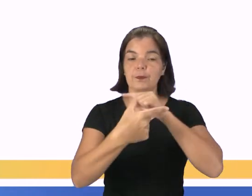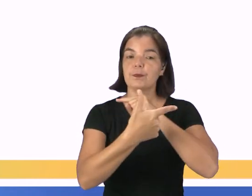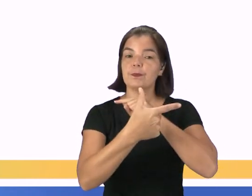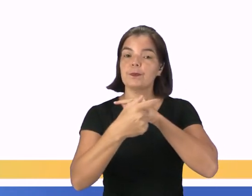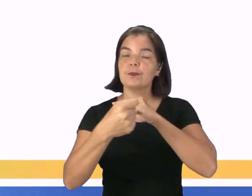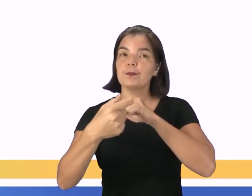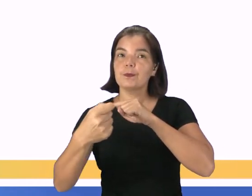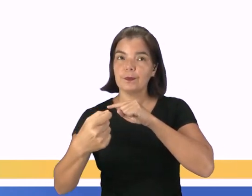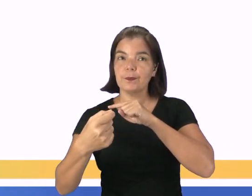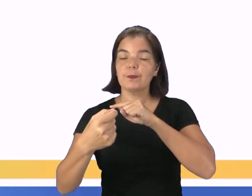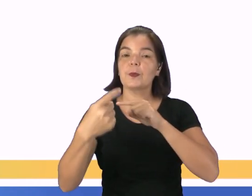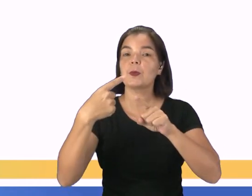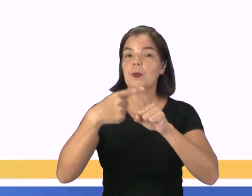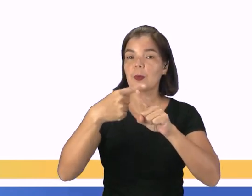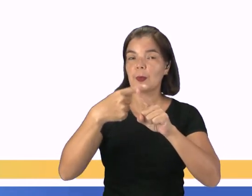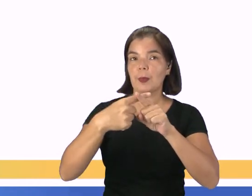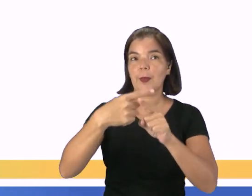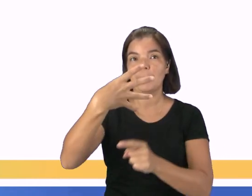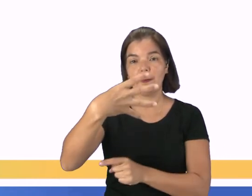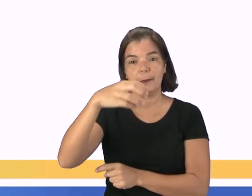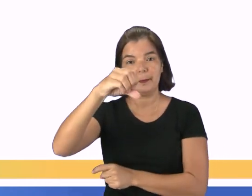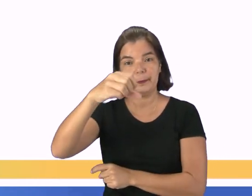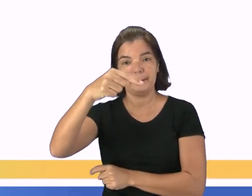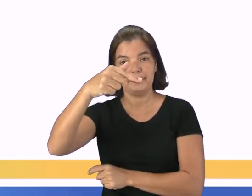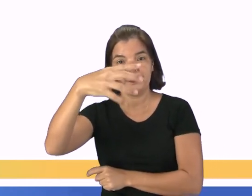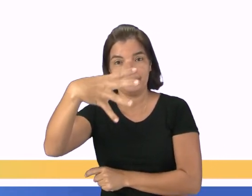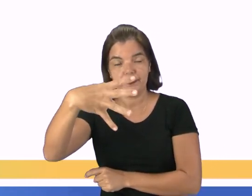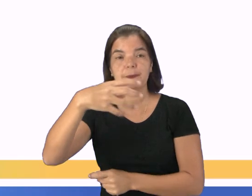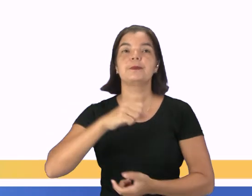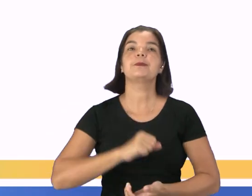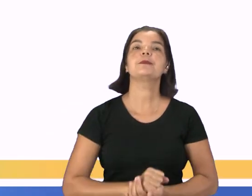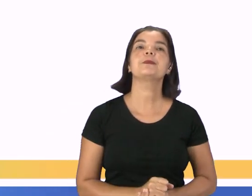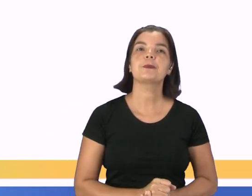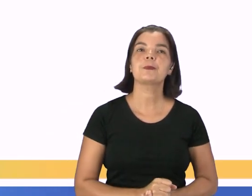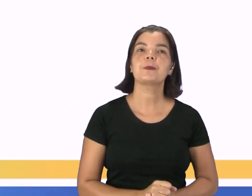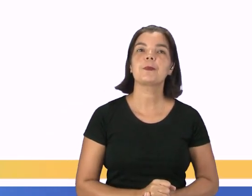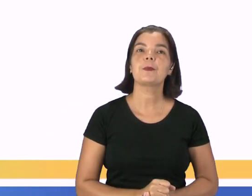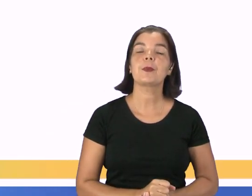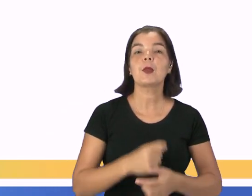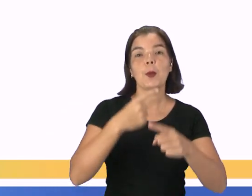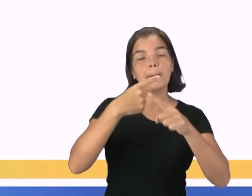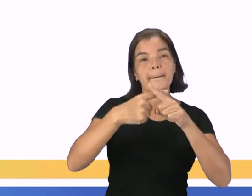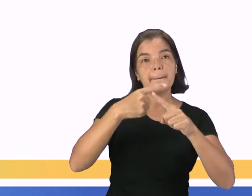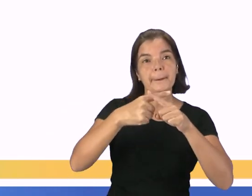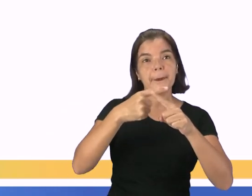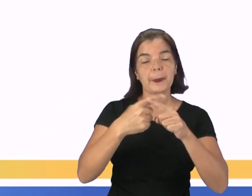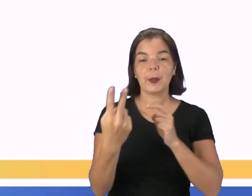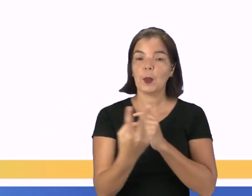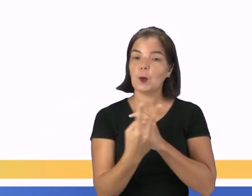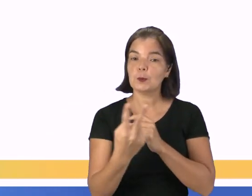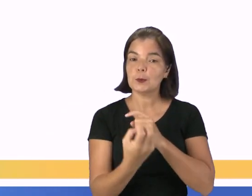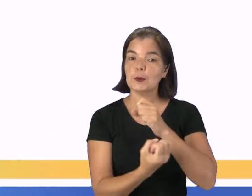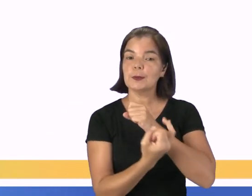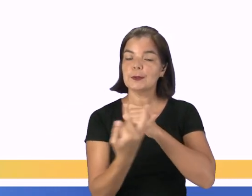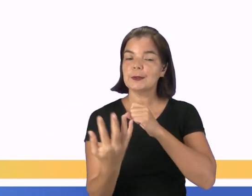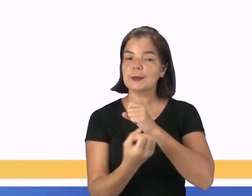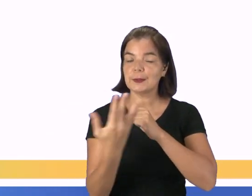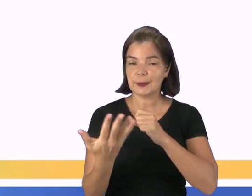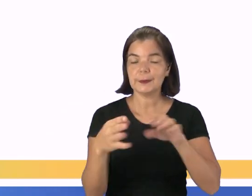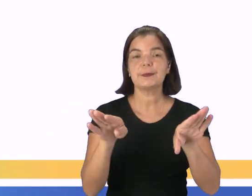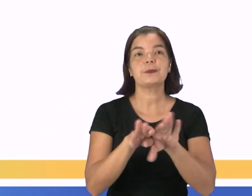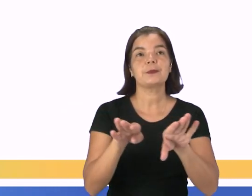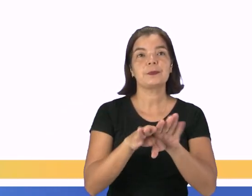temos 64% de 4.974, certo? Então, transformaremos 64% em uma